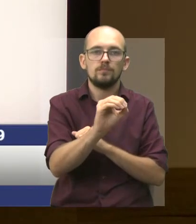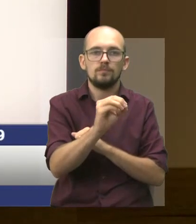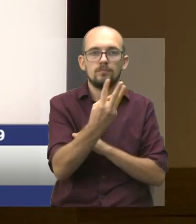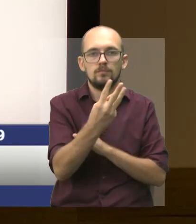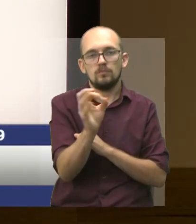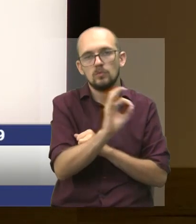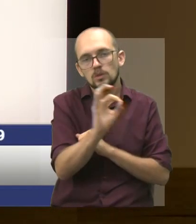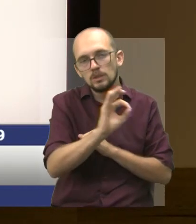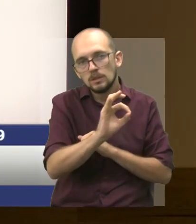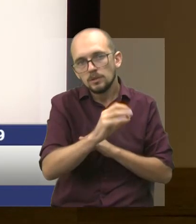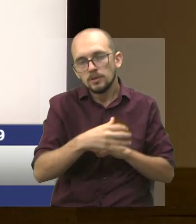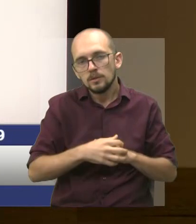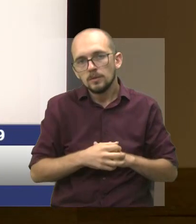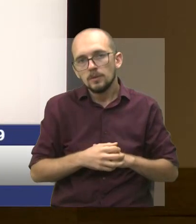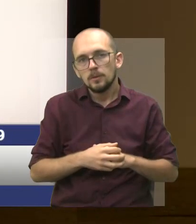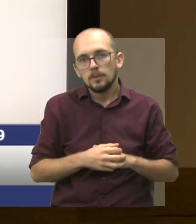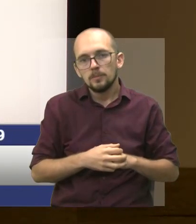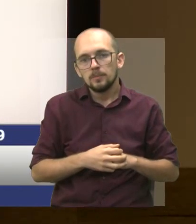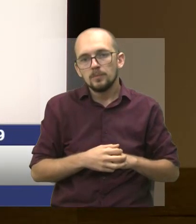1,03%.